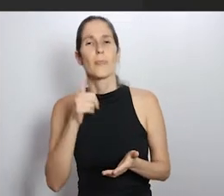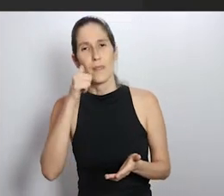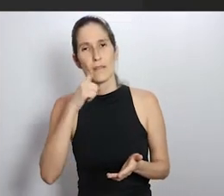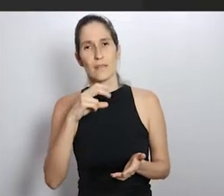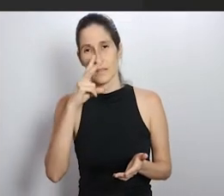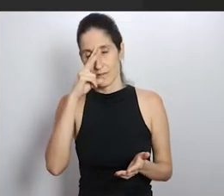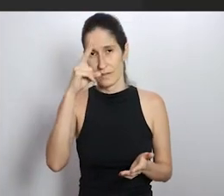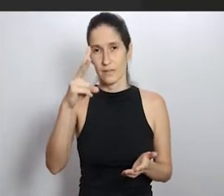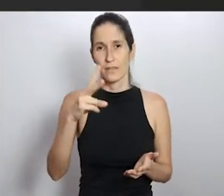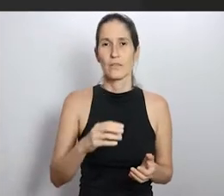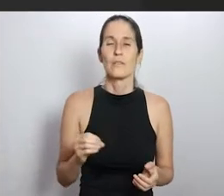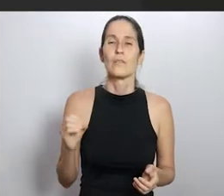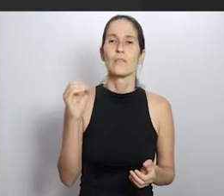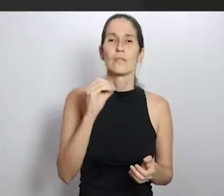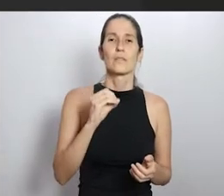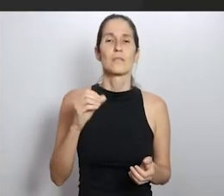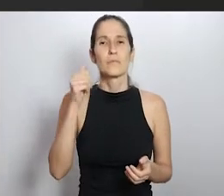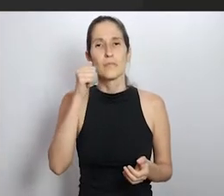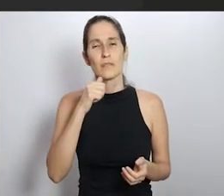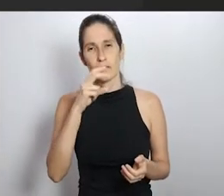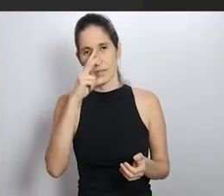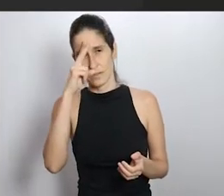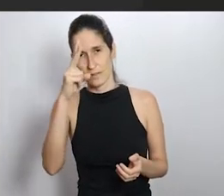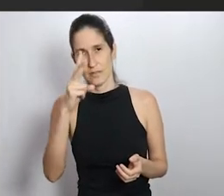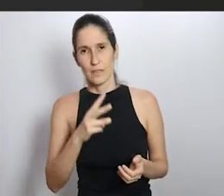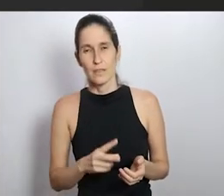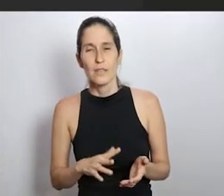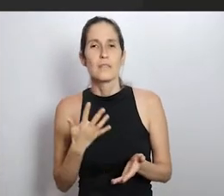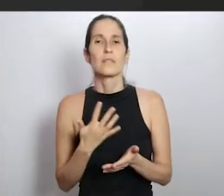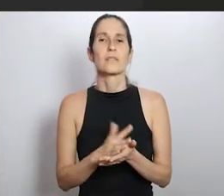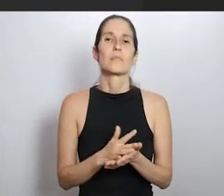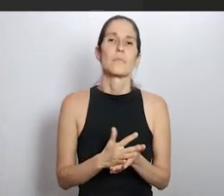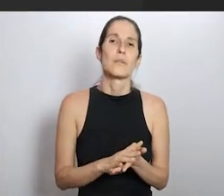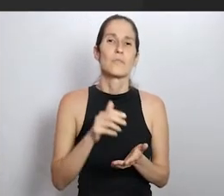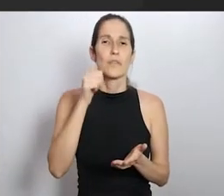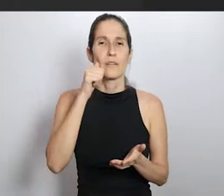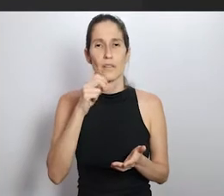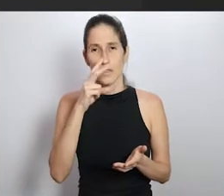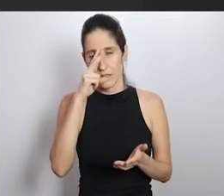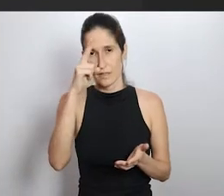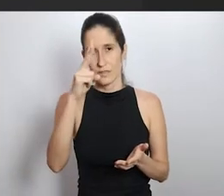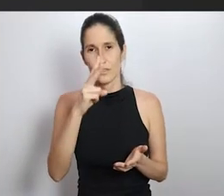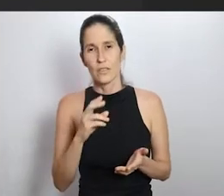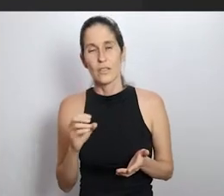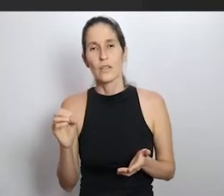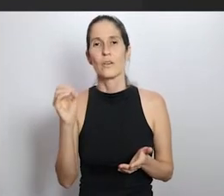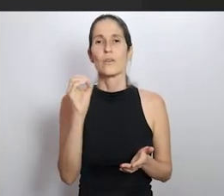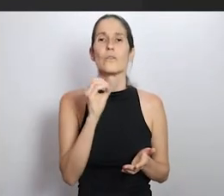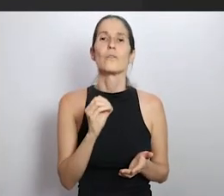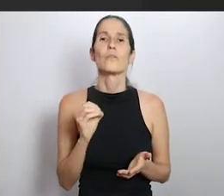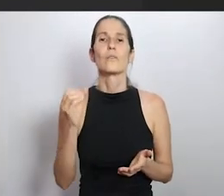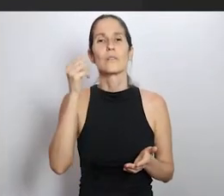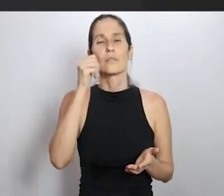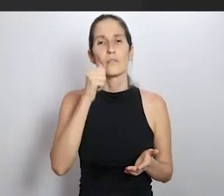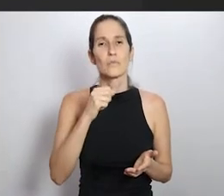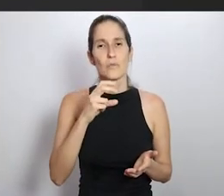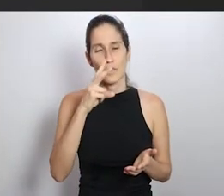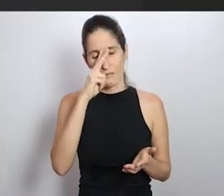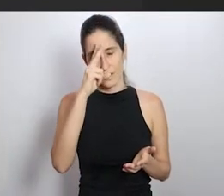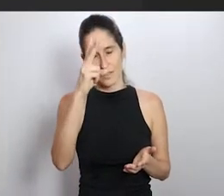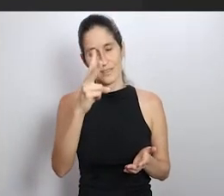brincar. Samba, mulher valente, oh, que mulher valente. Olha aí, samba,